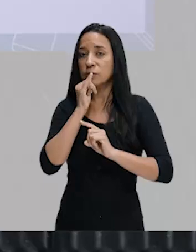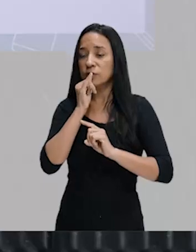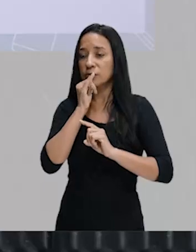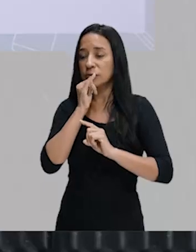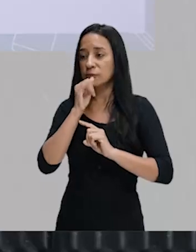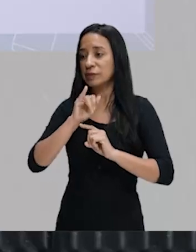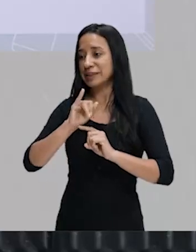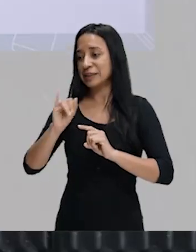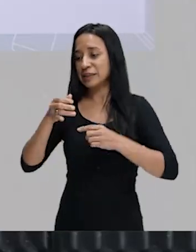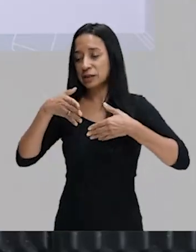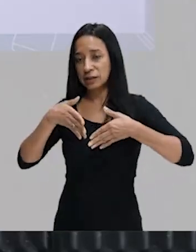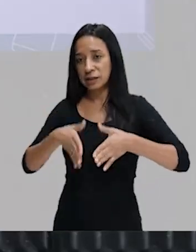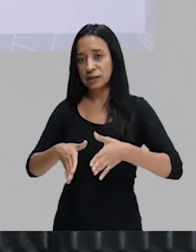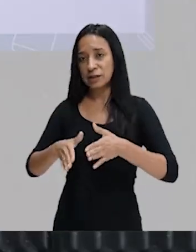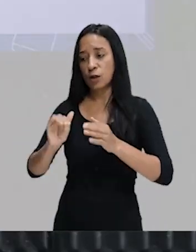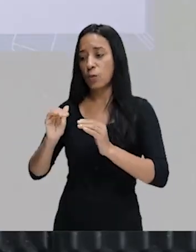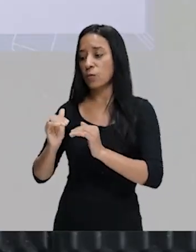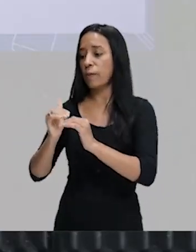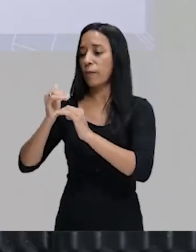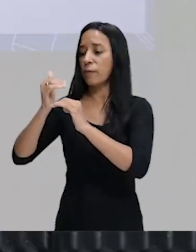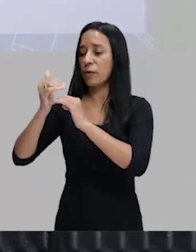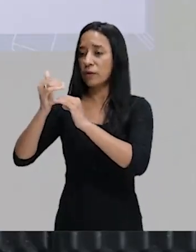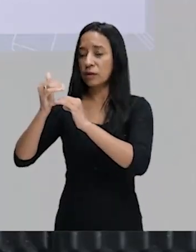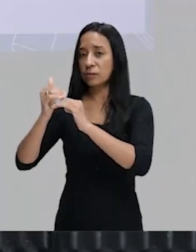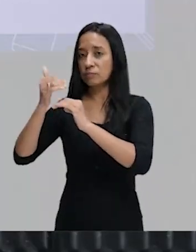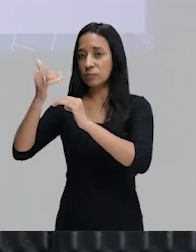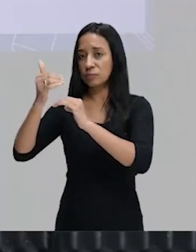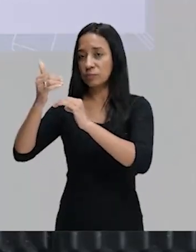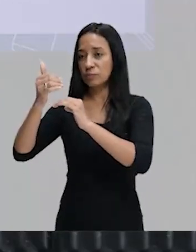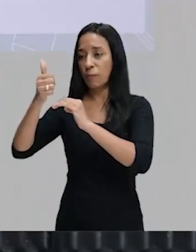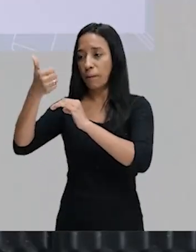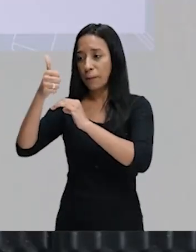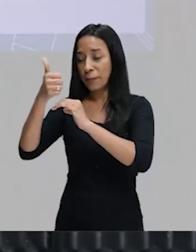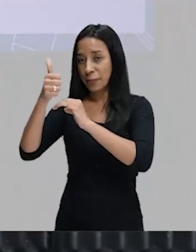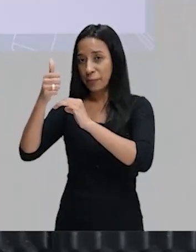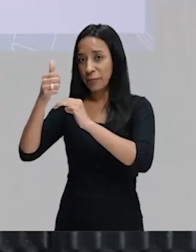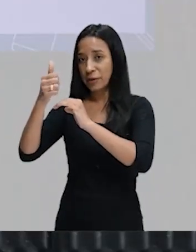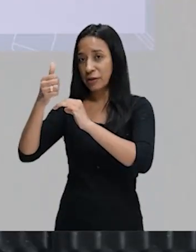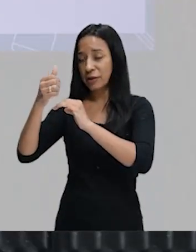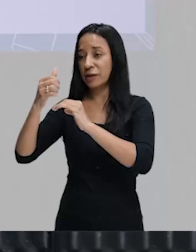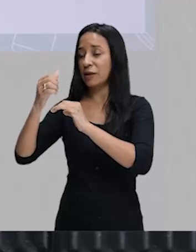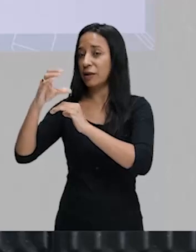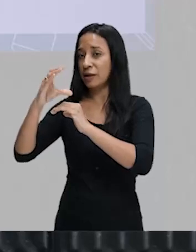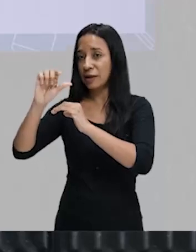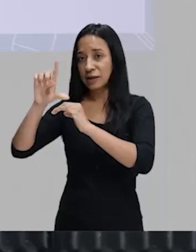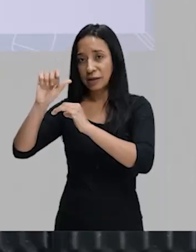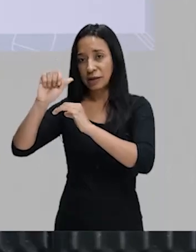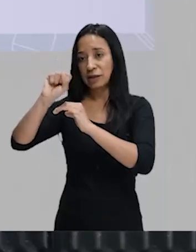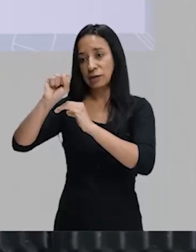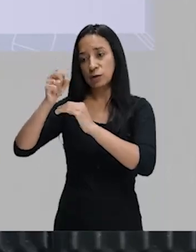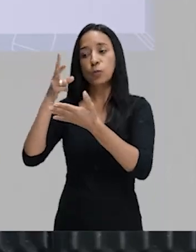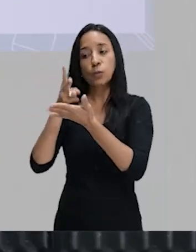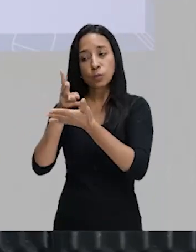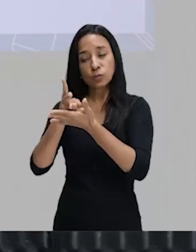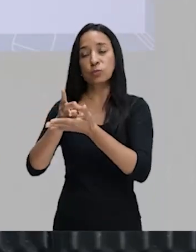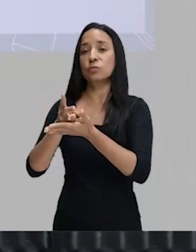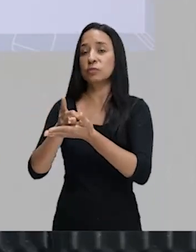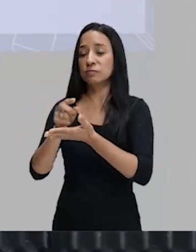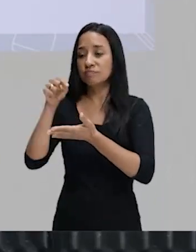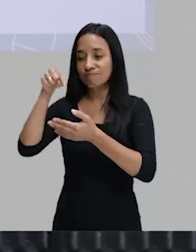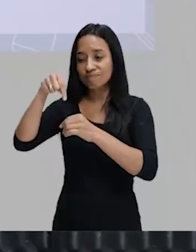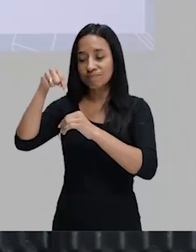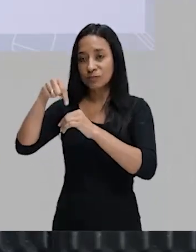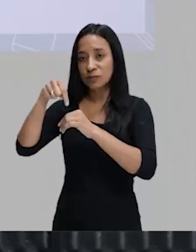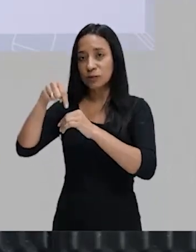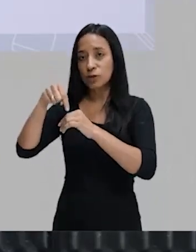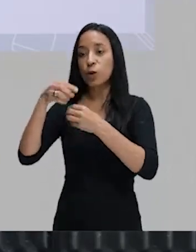primeira classe, lá na elite, que são os brahmanes, a elite lá de castas, você vai continuar lá o tempo todo.